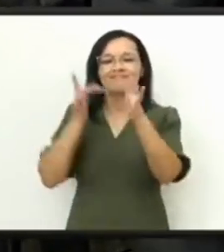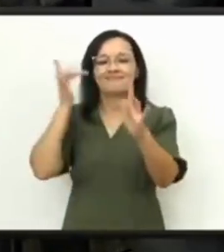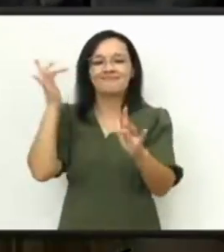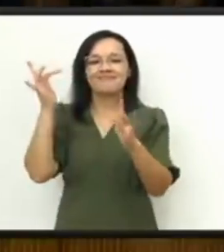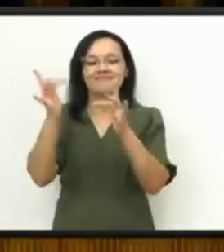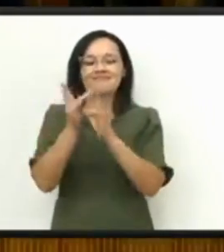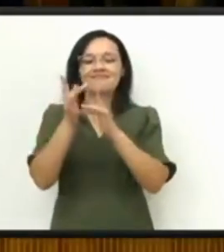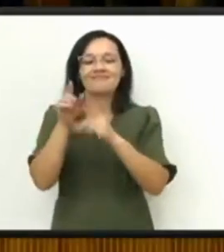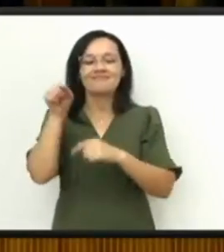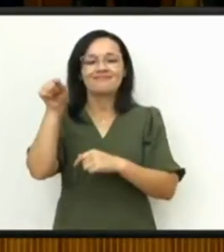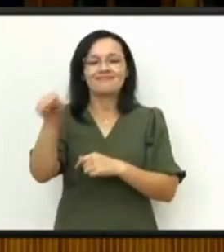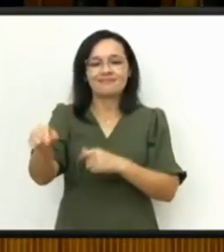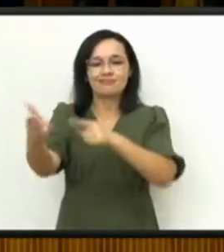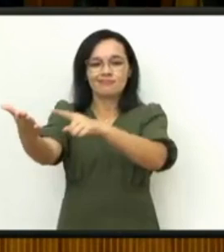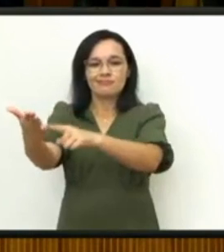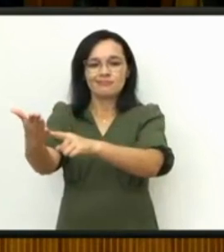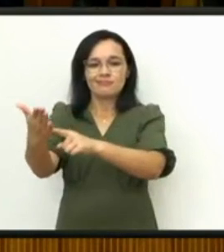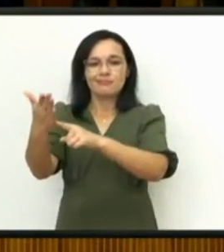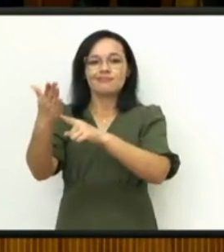esperou. Vai me